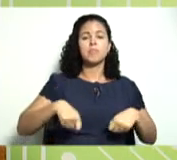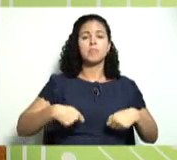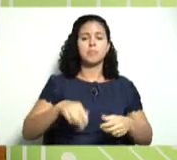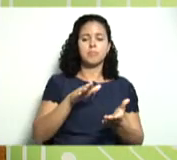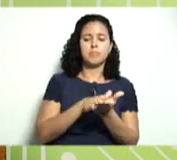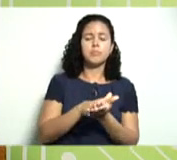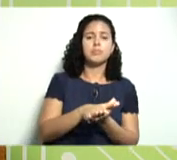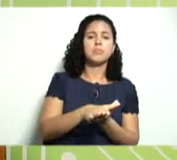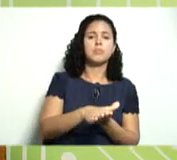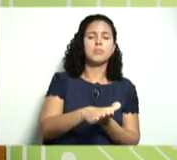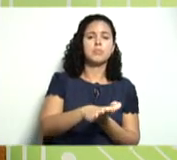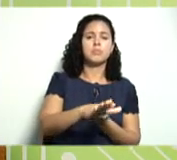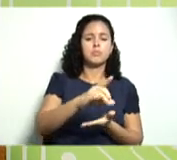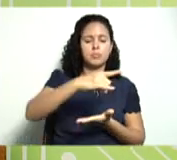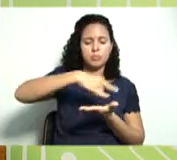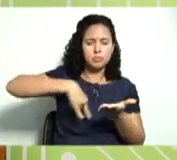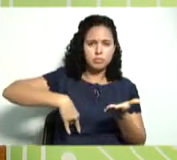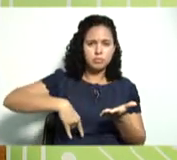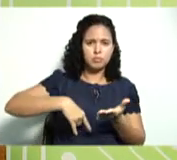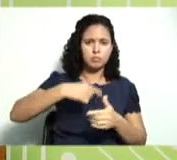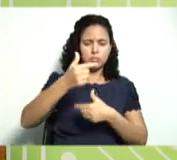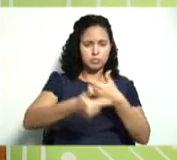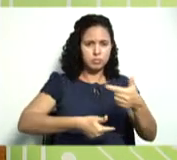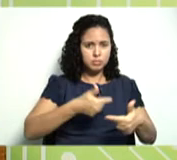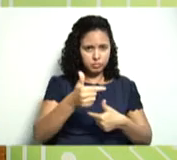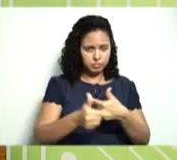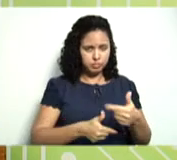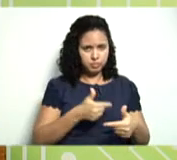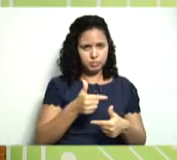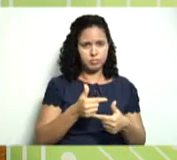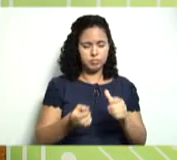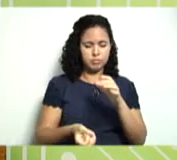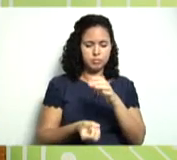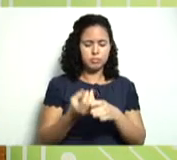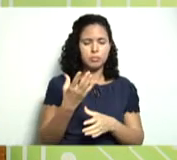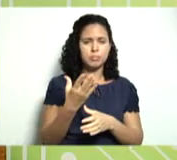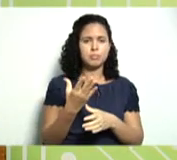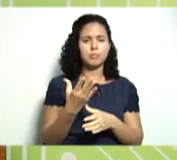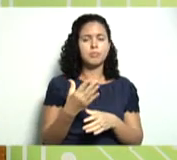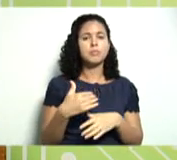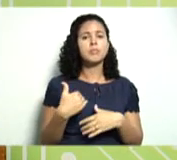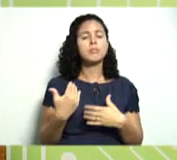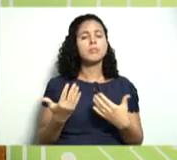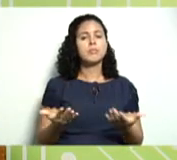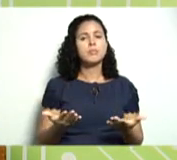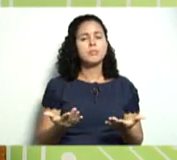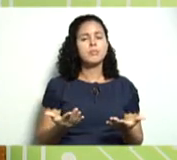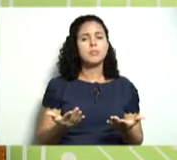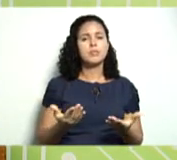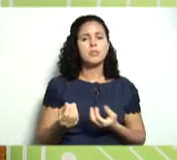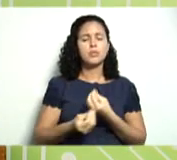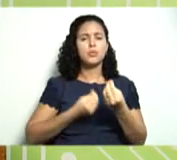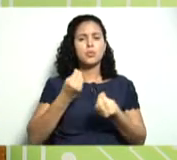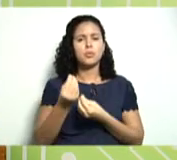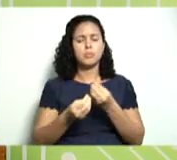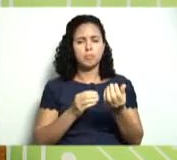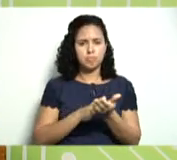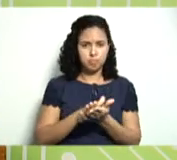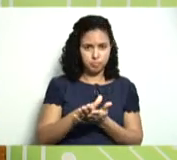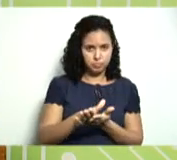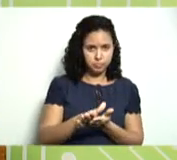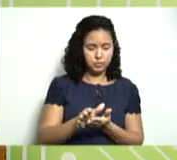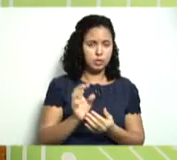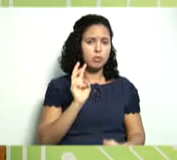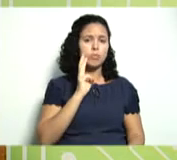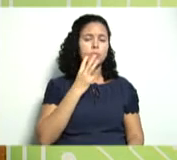impressão desse documento esse trabalho que a gente cá acabou de criar aqui então assim quais são as formas de impressão ou